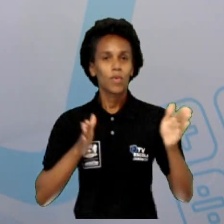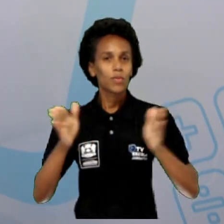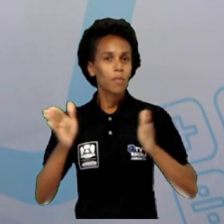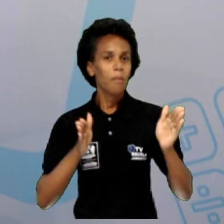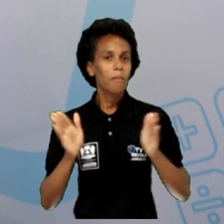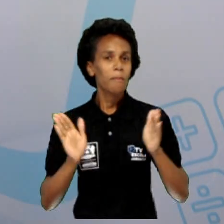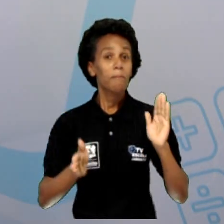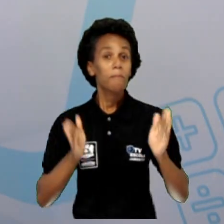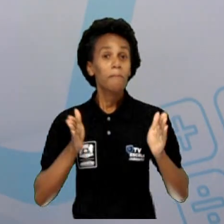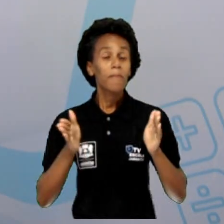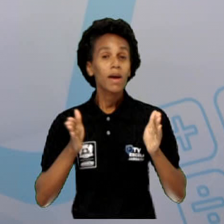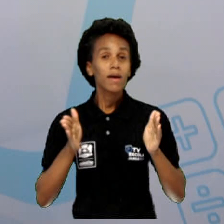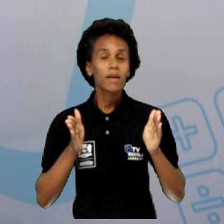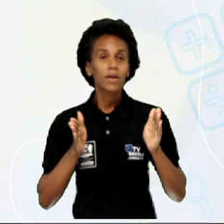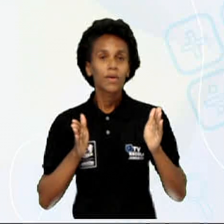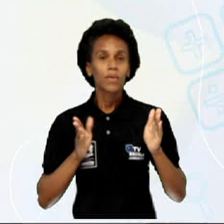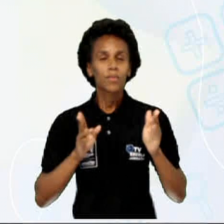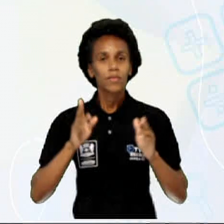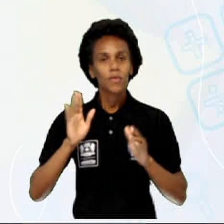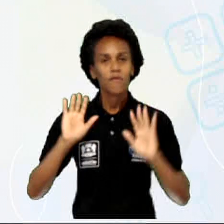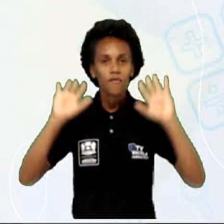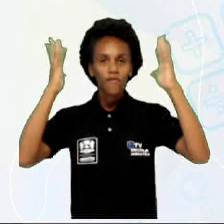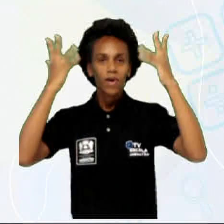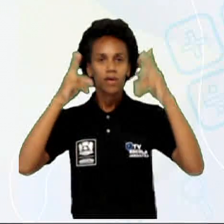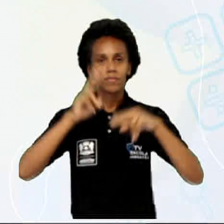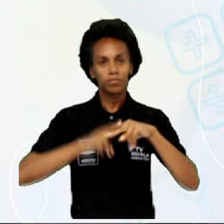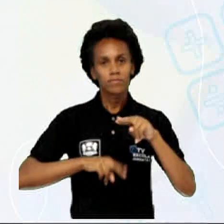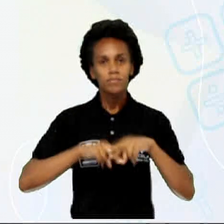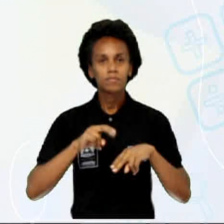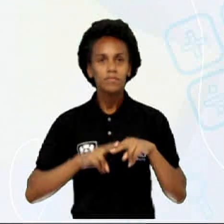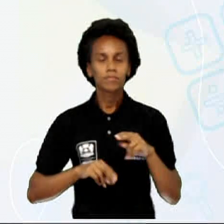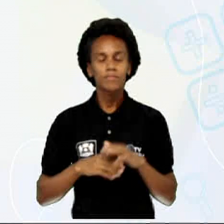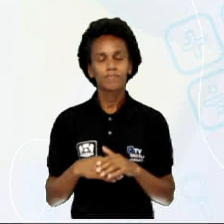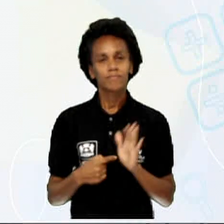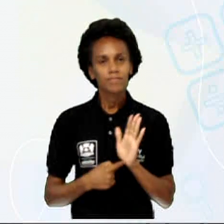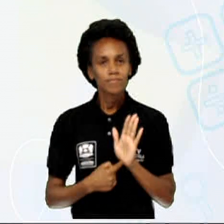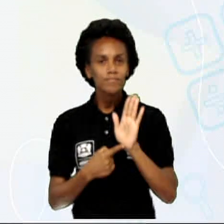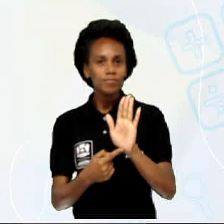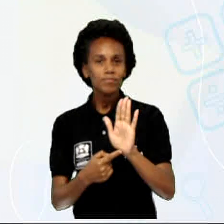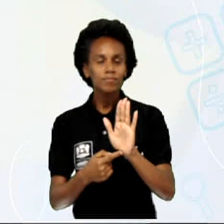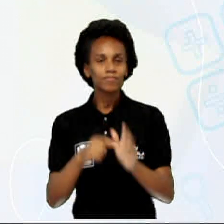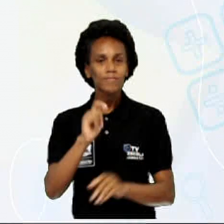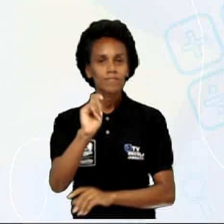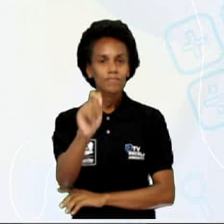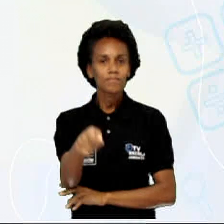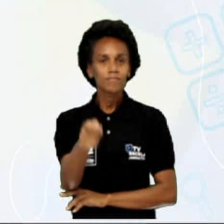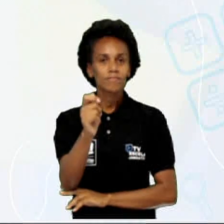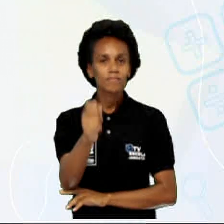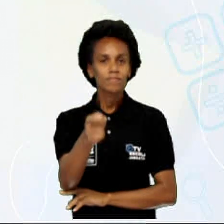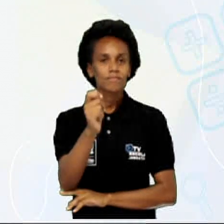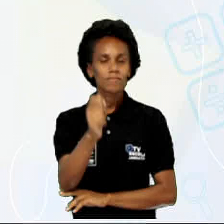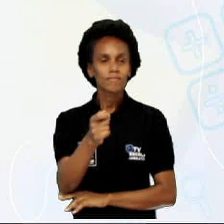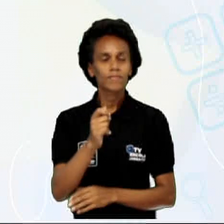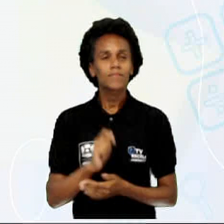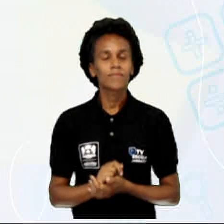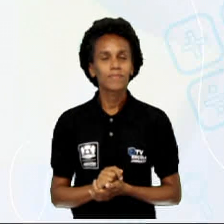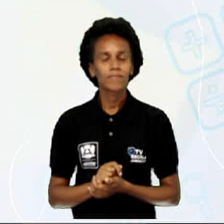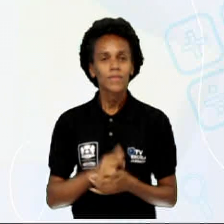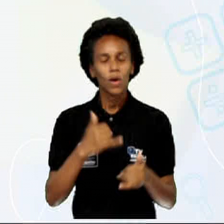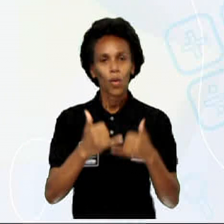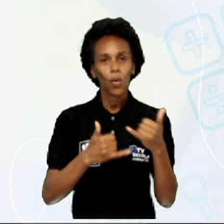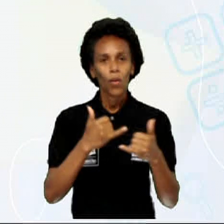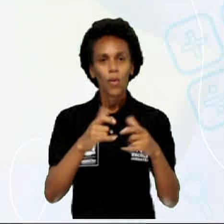se diverte. Aí eu tô mostrando o caso da pescaria, né? O joguinho de